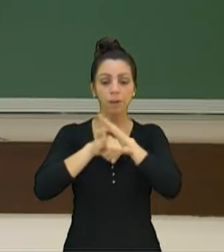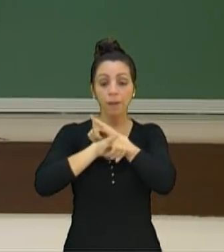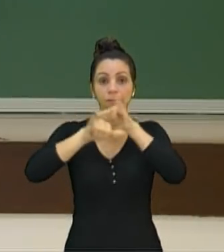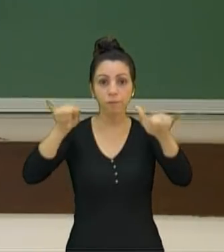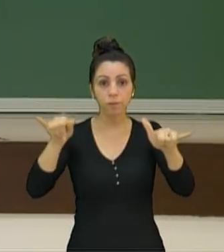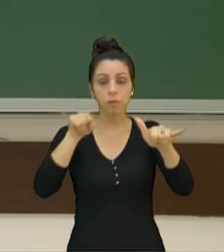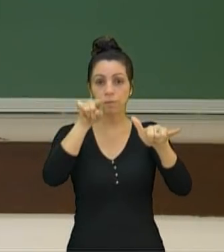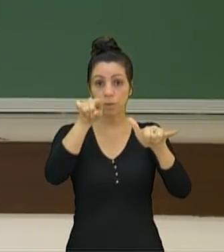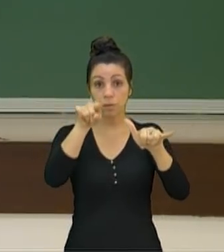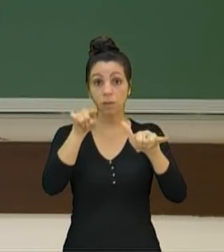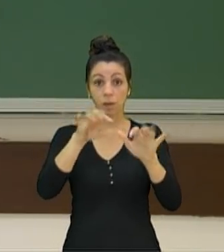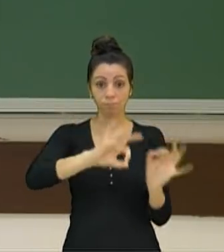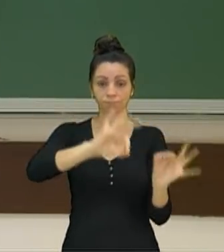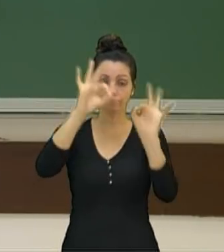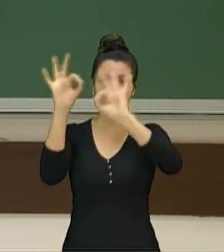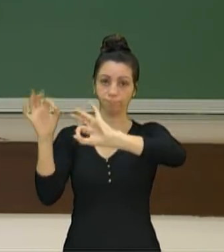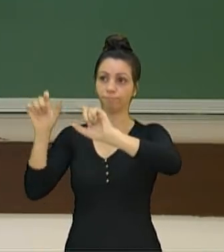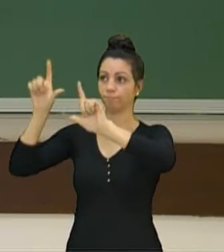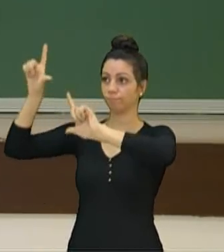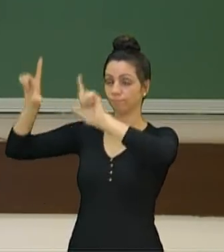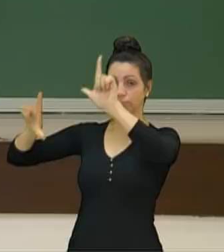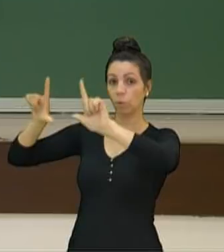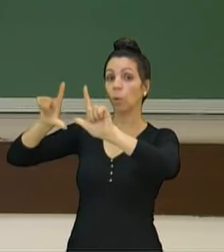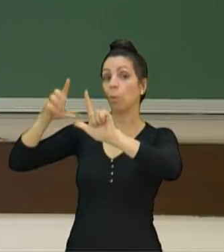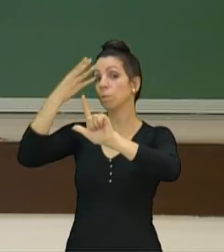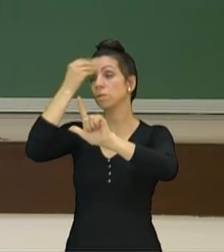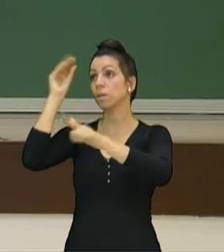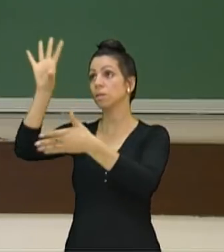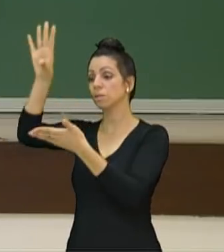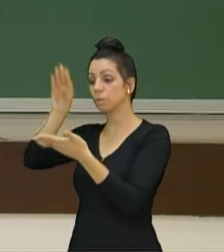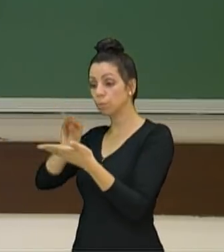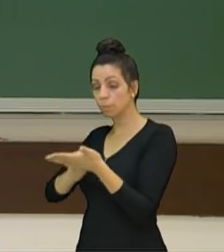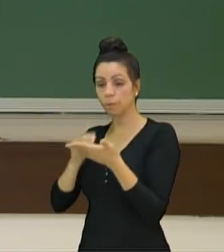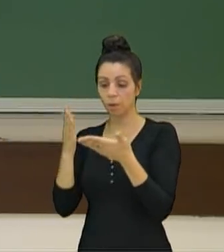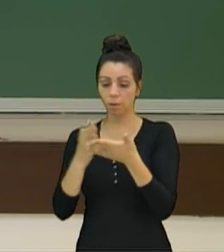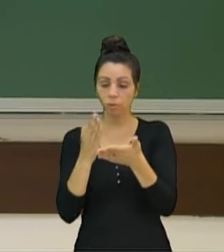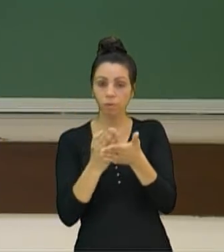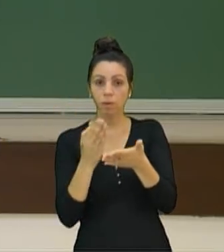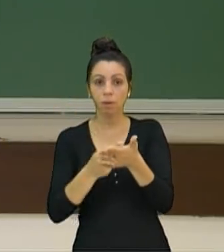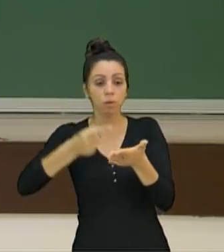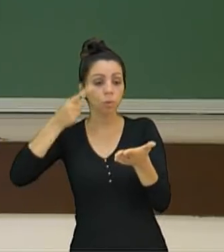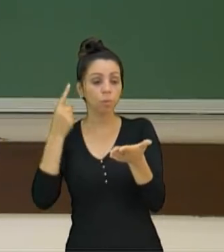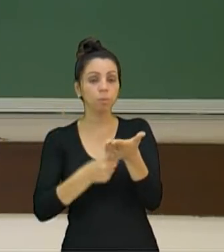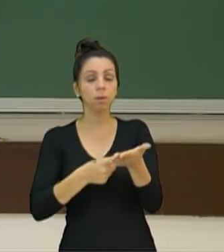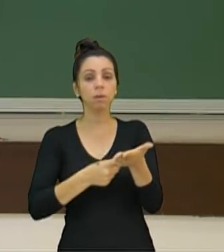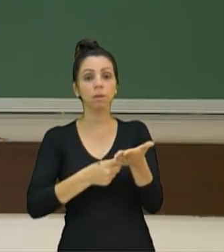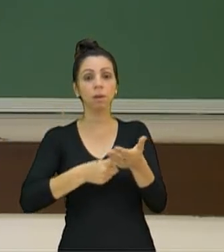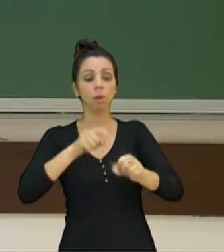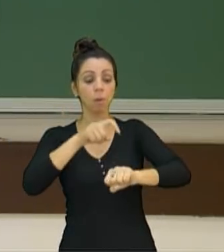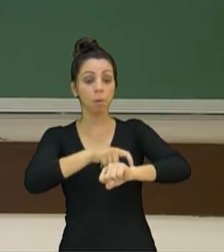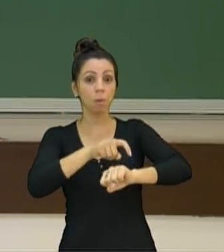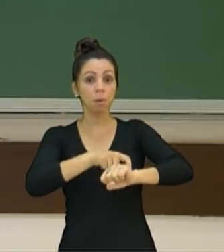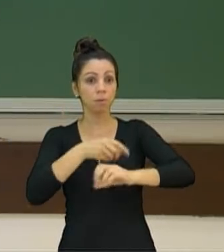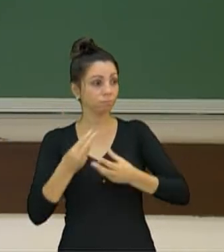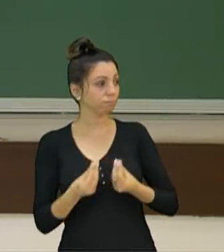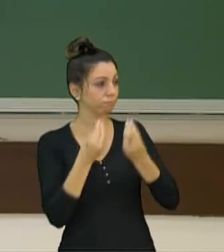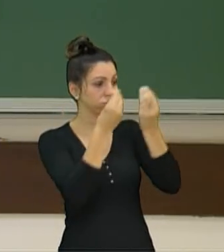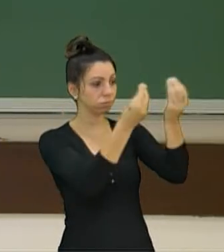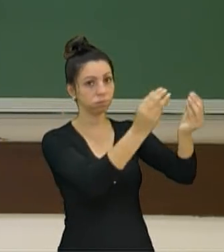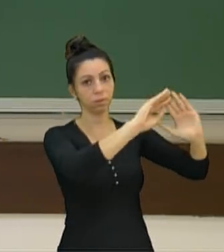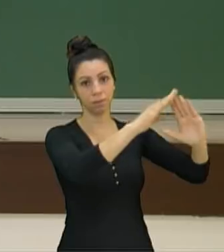essa aula pela TV, não esqueça de copiar as atividades e marcar um horário para entregar lá na sua